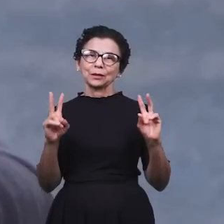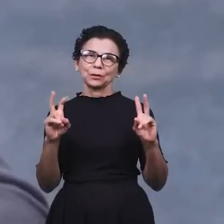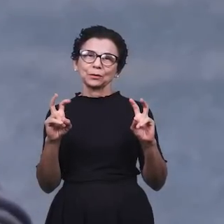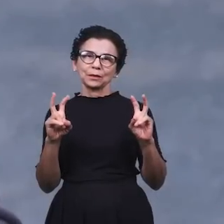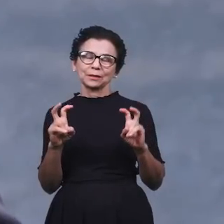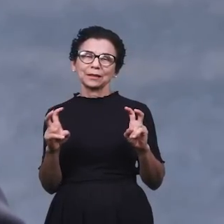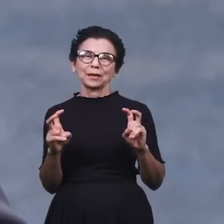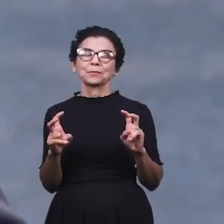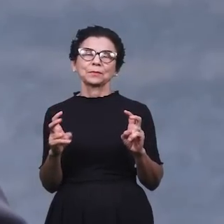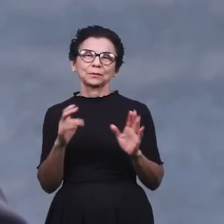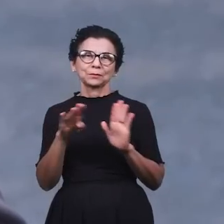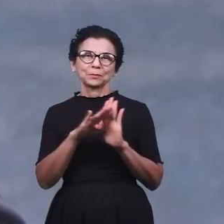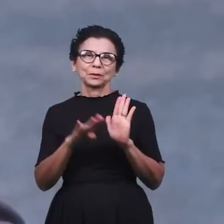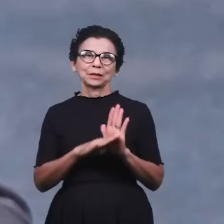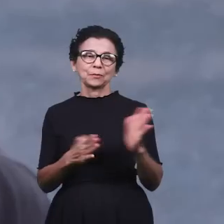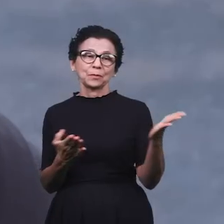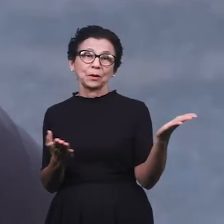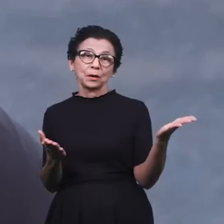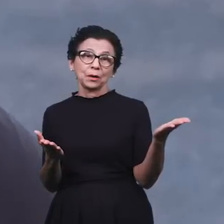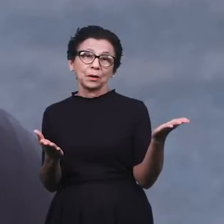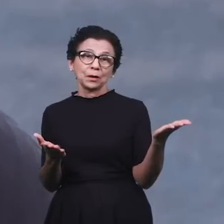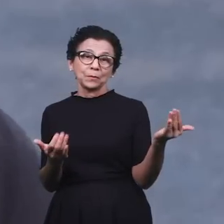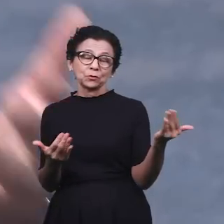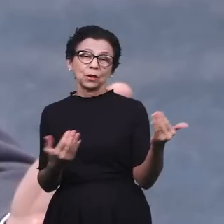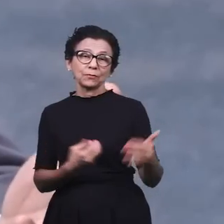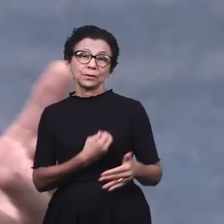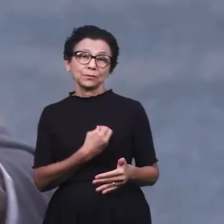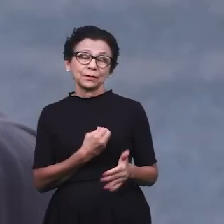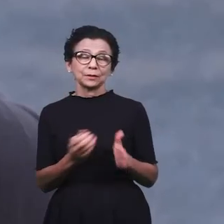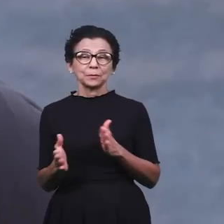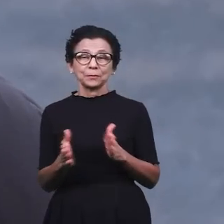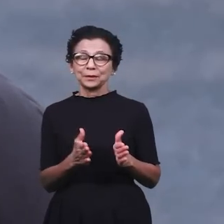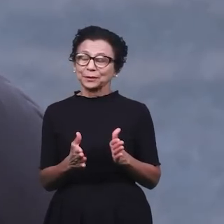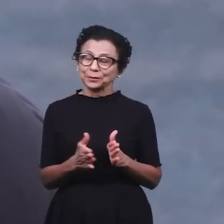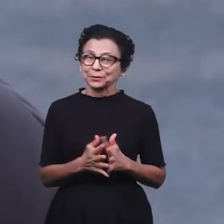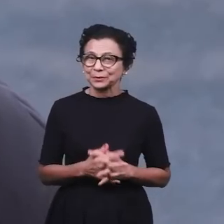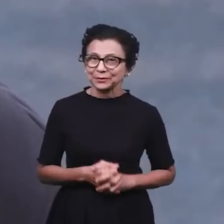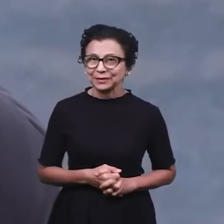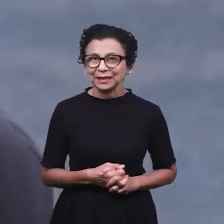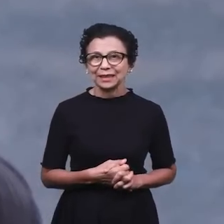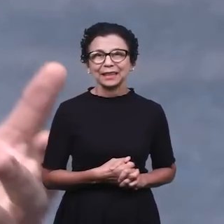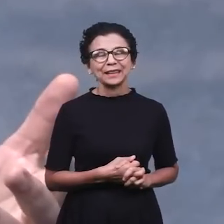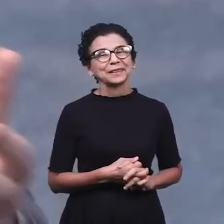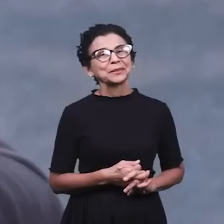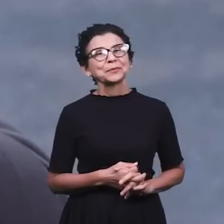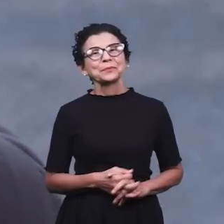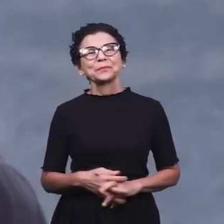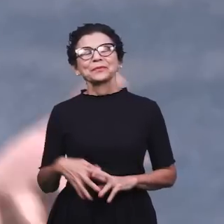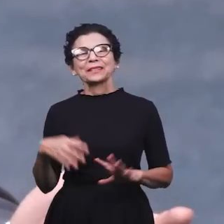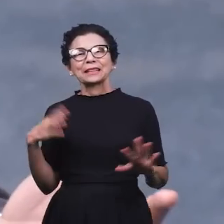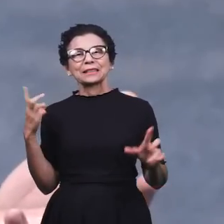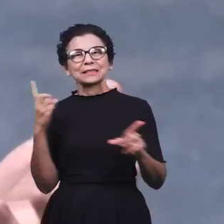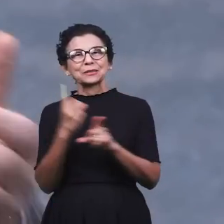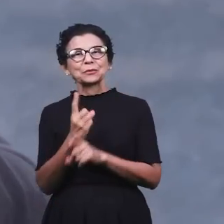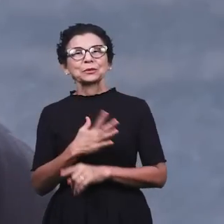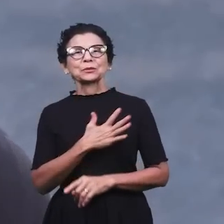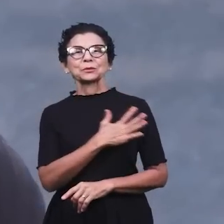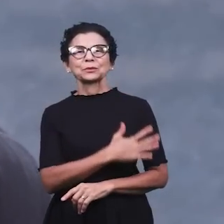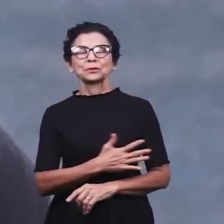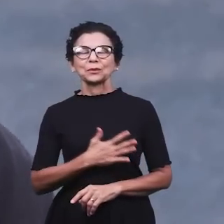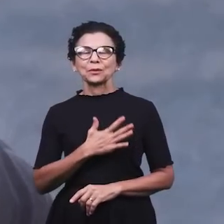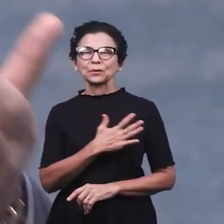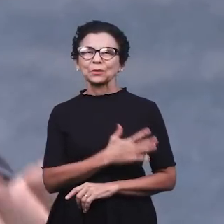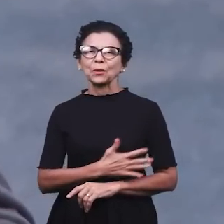Está começando mais uma edição desse programa. Esse encontro gostoso, esse encontro que nos traz ensino, informações